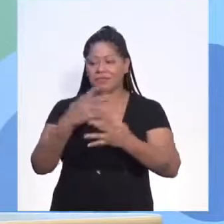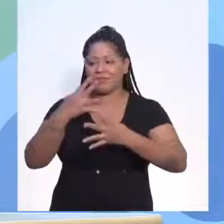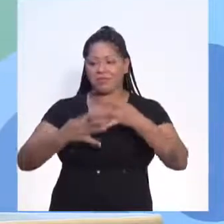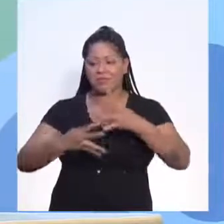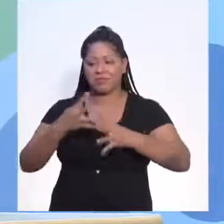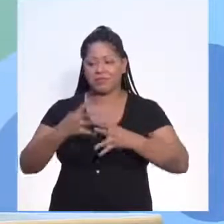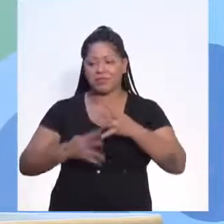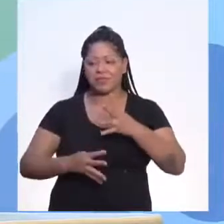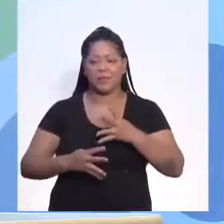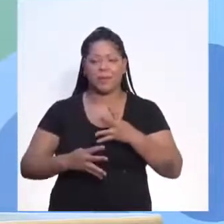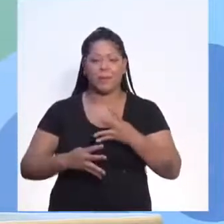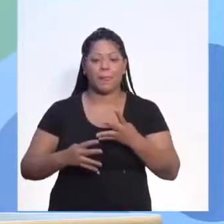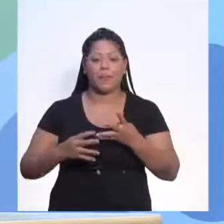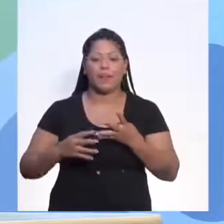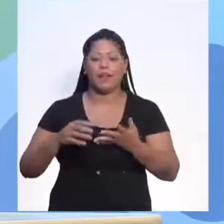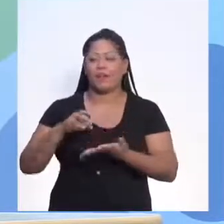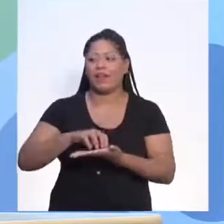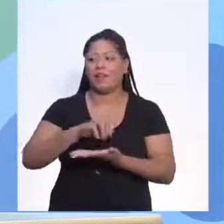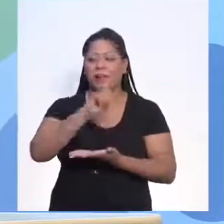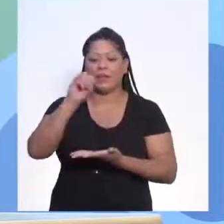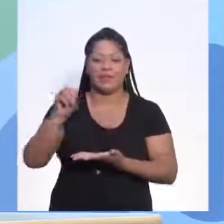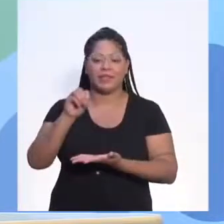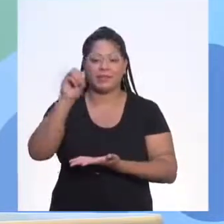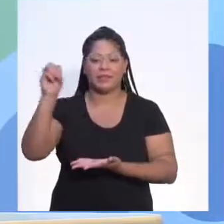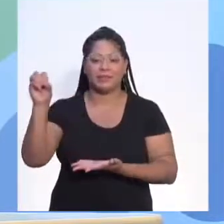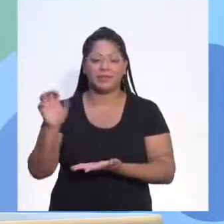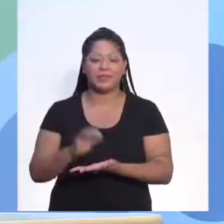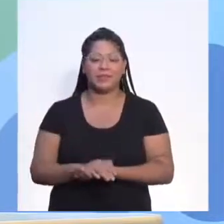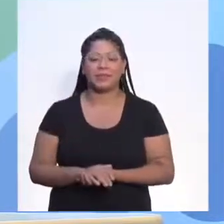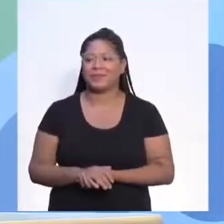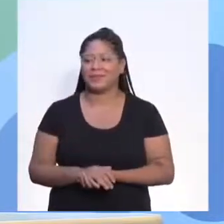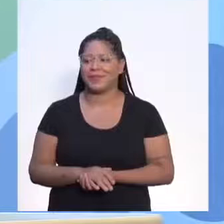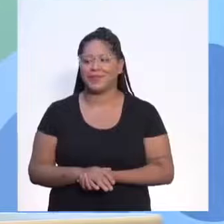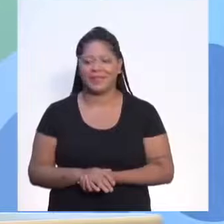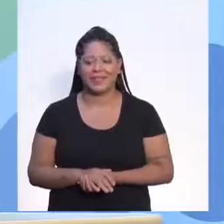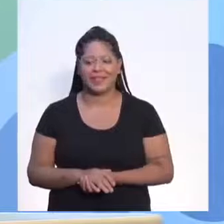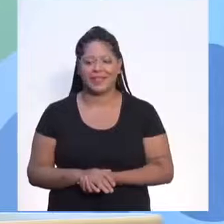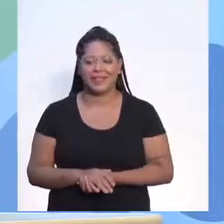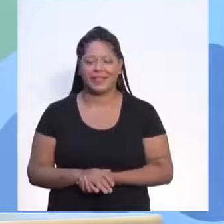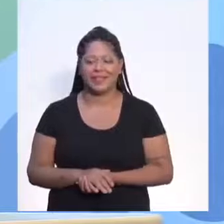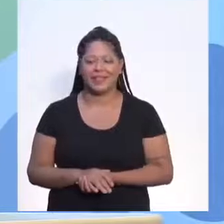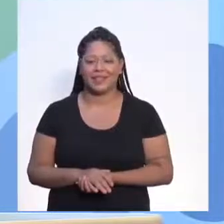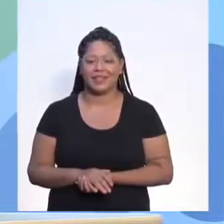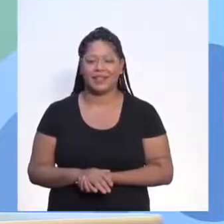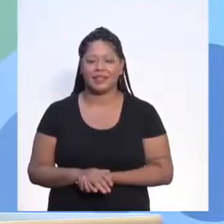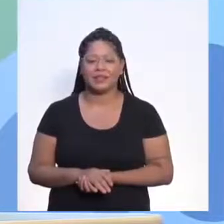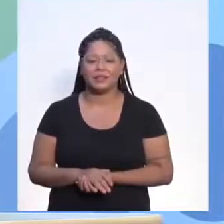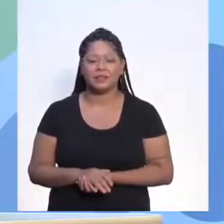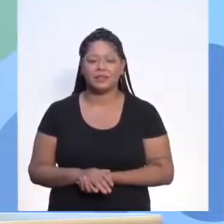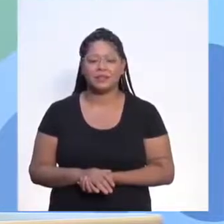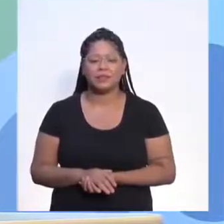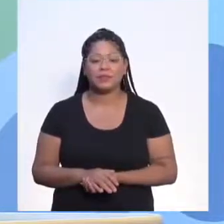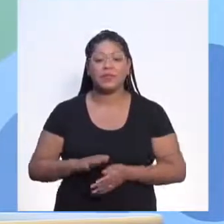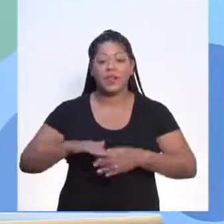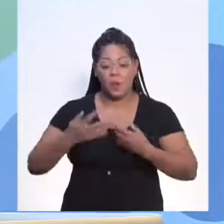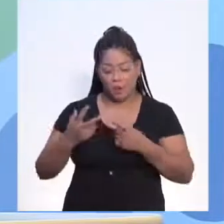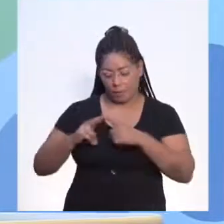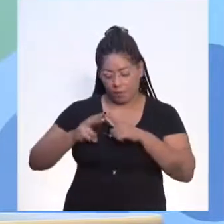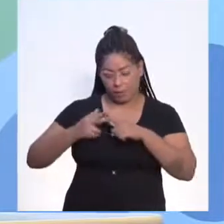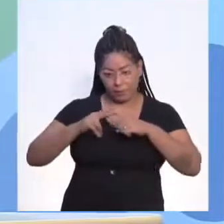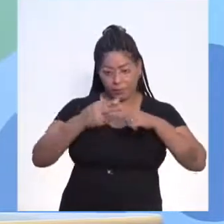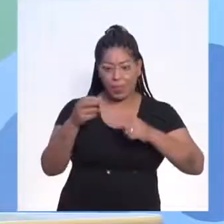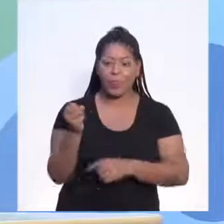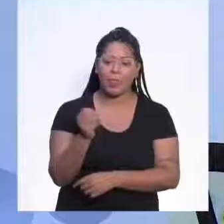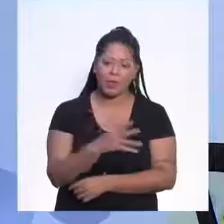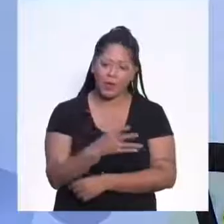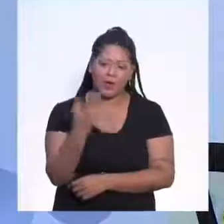transmissão assim, né? A gente estava tateando como falar com vocês, como iniciar uma transmissão, como conversar. Agora estamos iniciando uma nova ferramenta, então faz